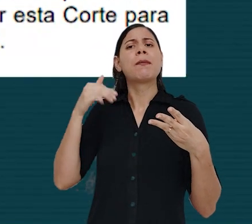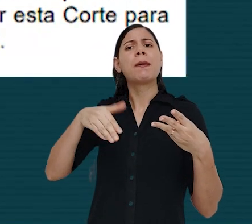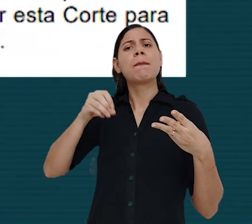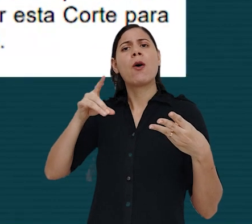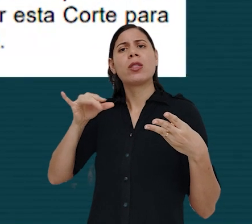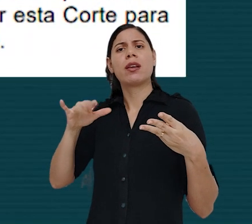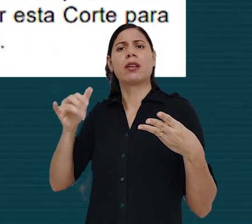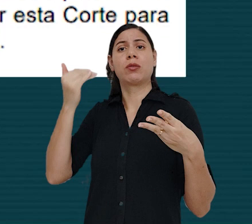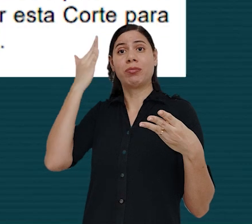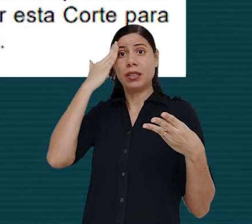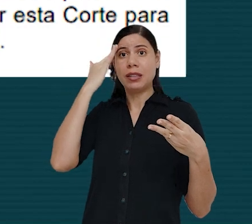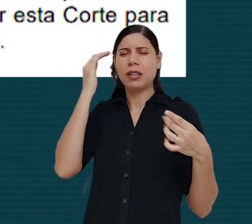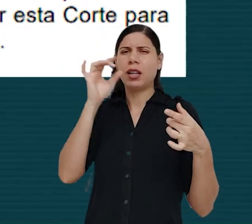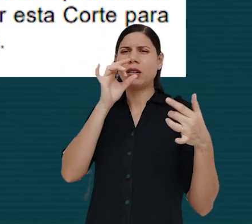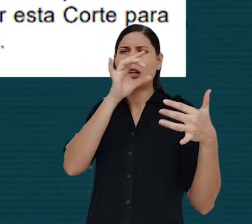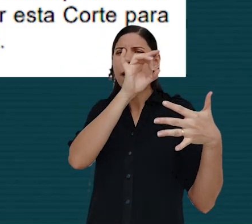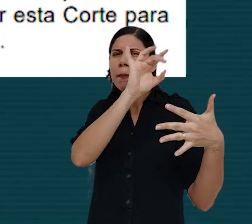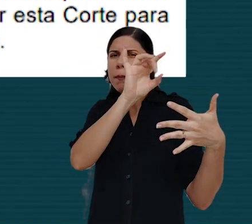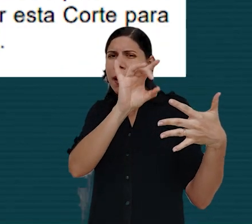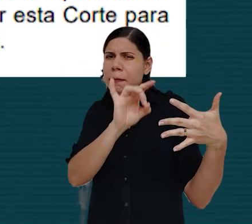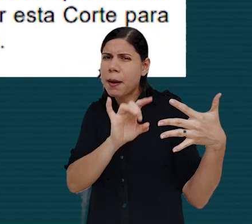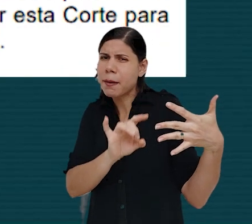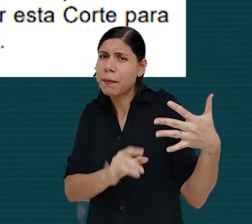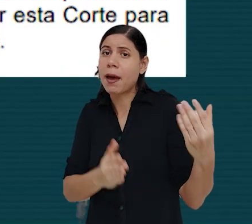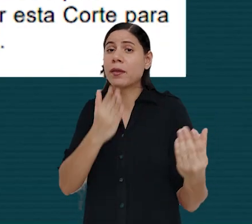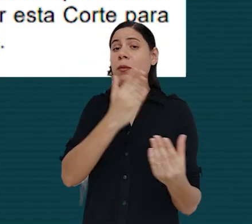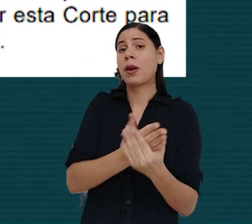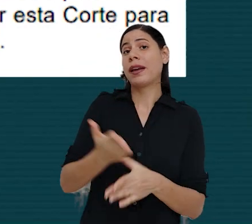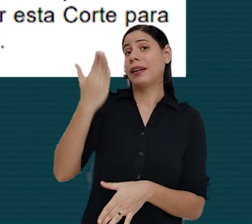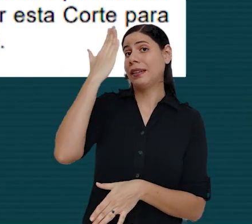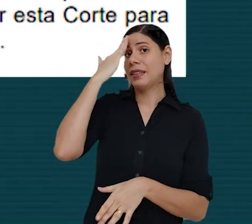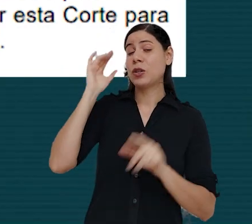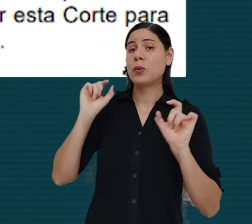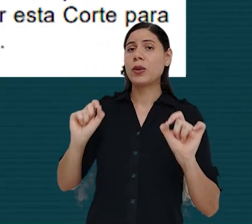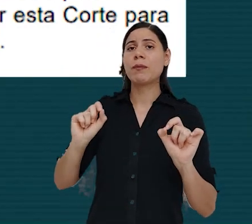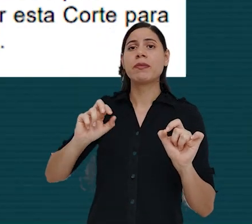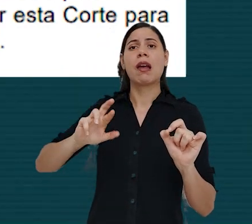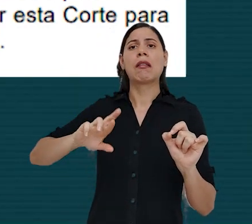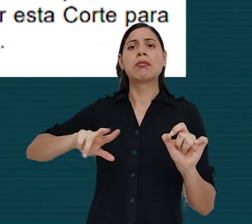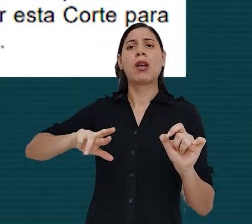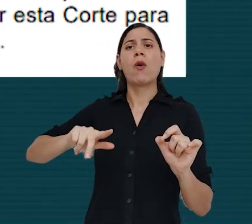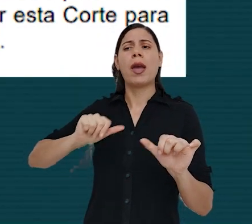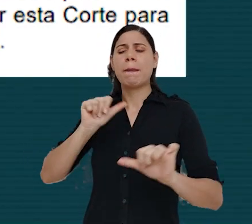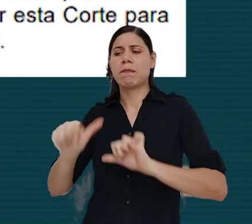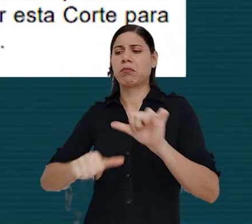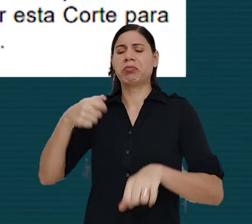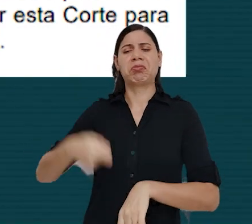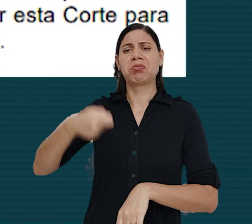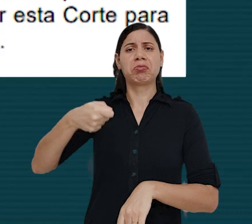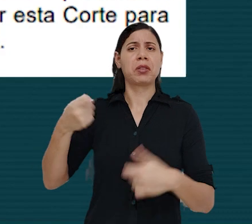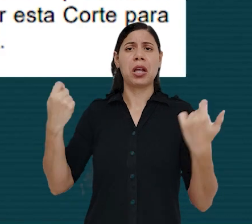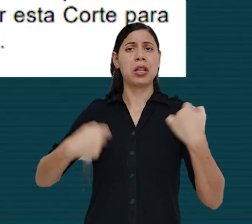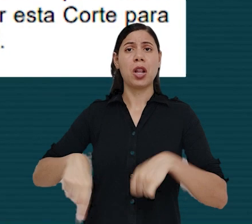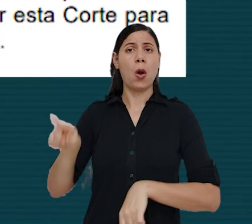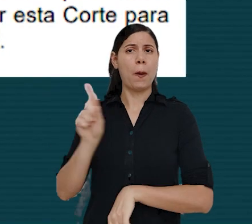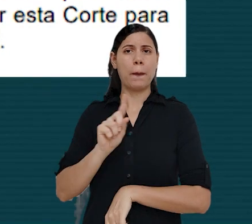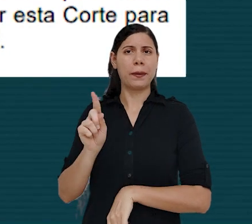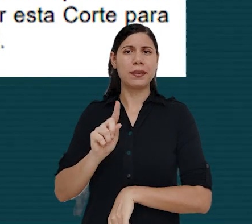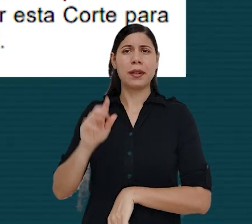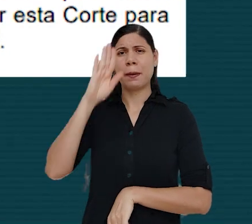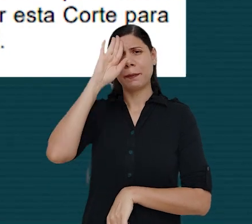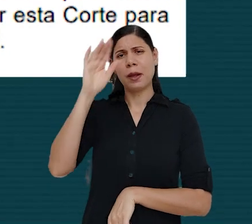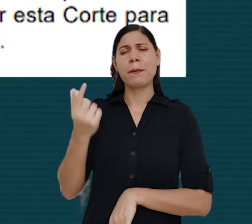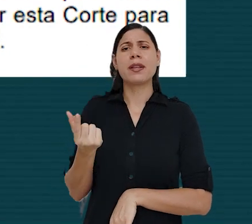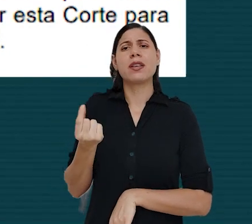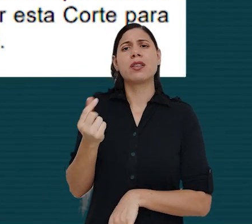as particularidades do caso concreto, entende-se não haver necessidade de reforma da sentença, no que tange ao